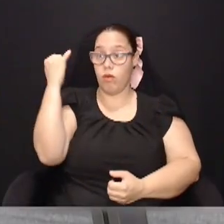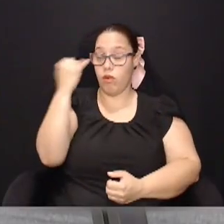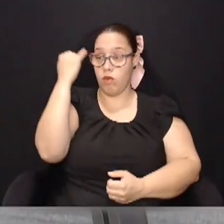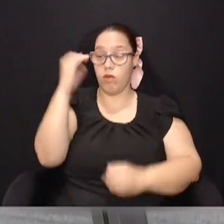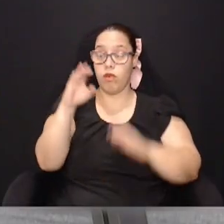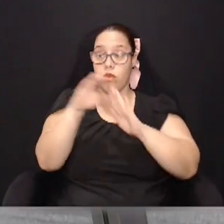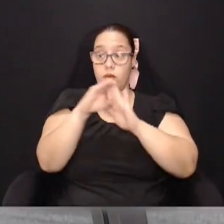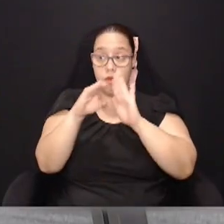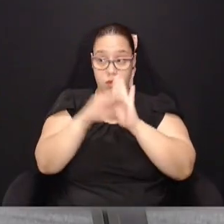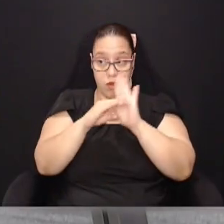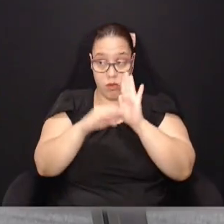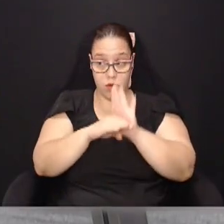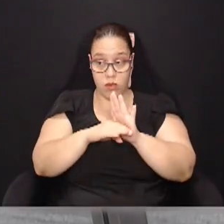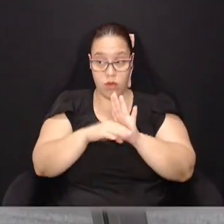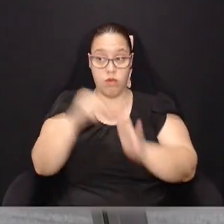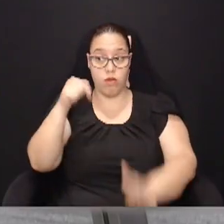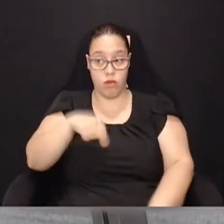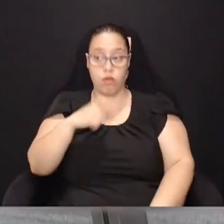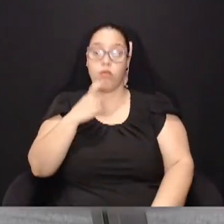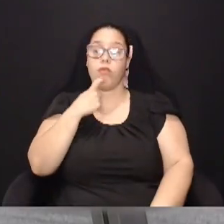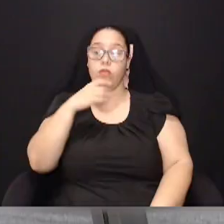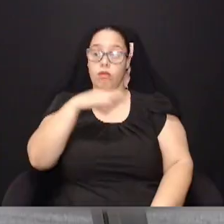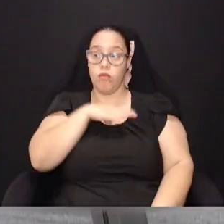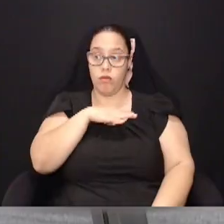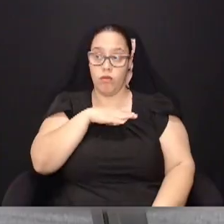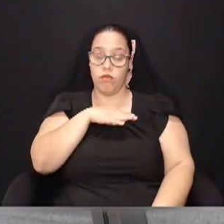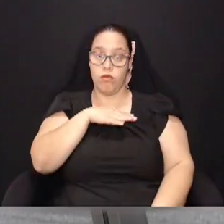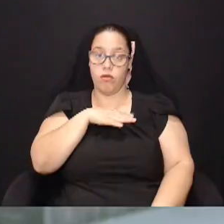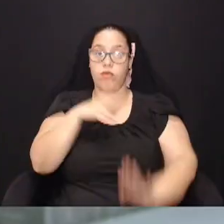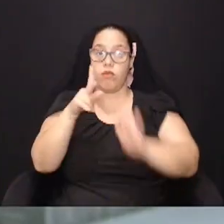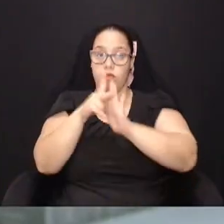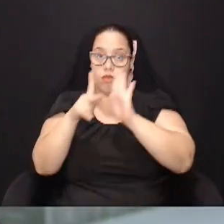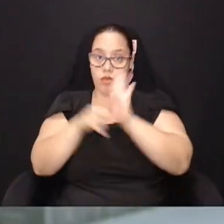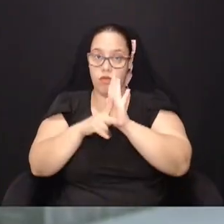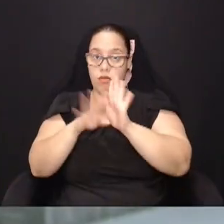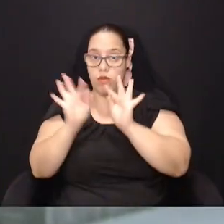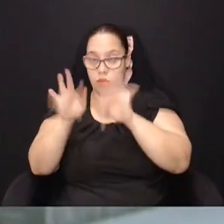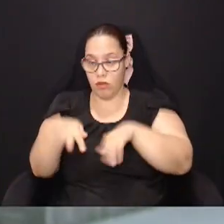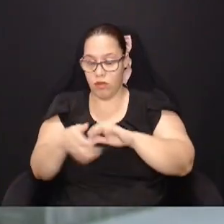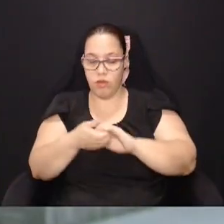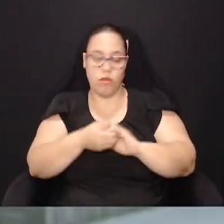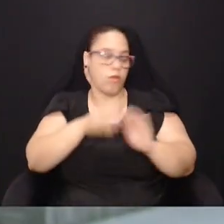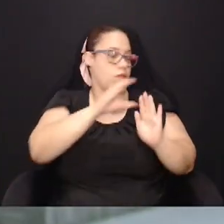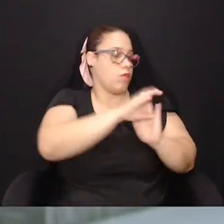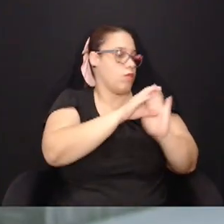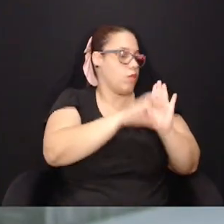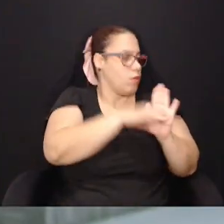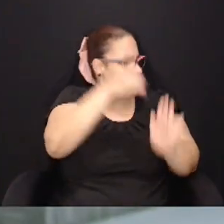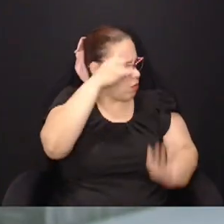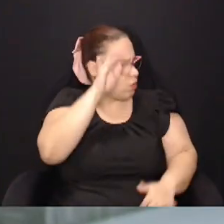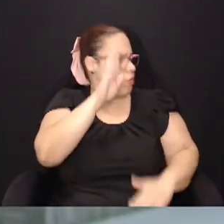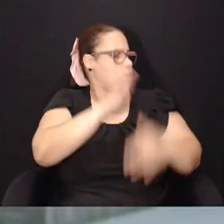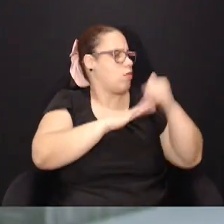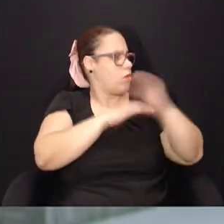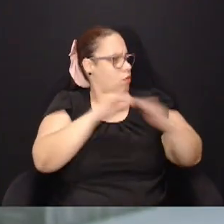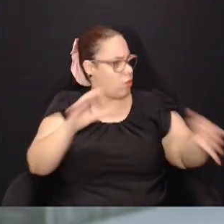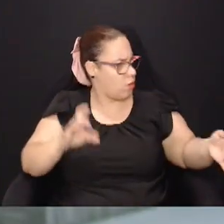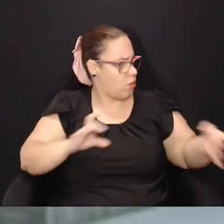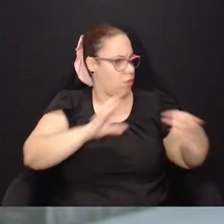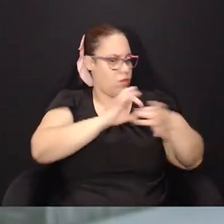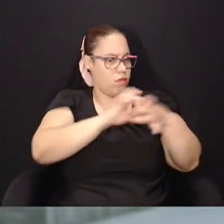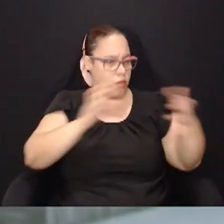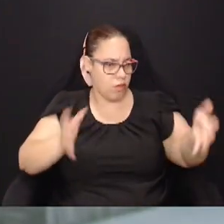esteja ativo aqui no município. Então, o projeto tem essa finalidade. O programa prevê ações integradas para estimular